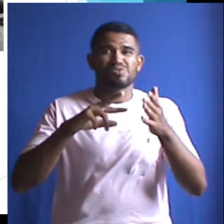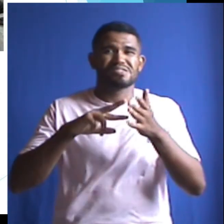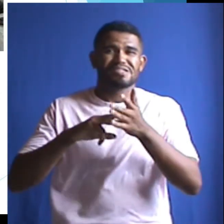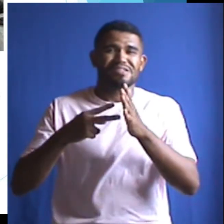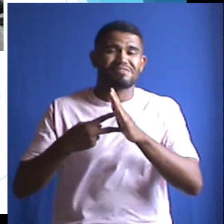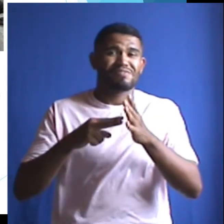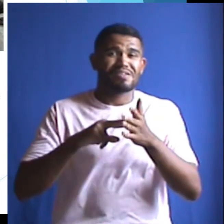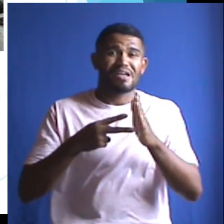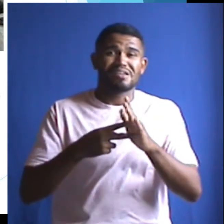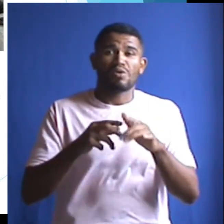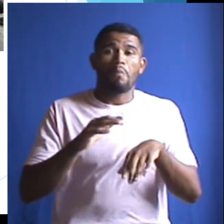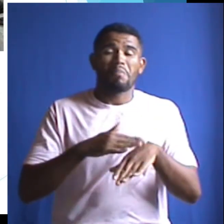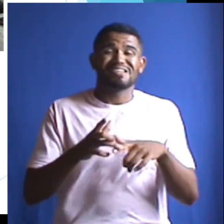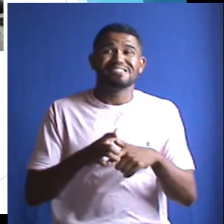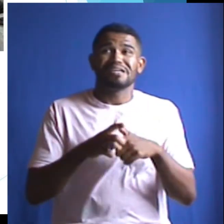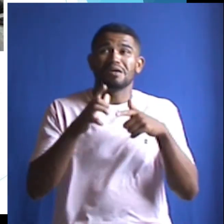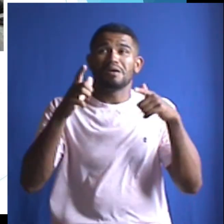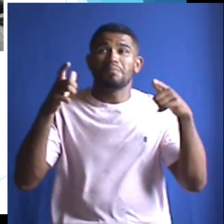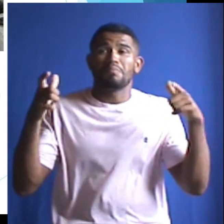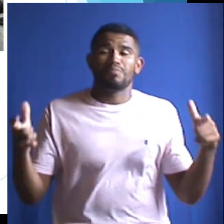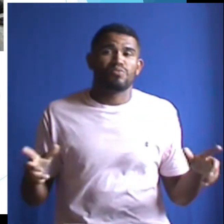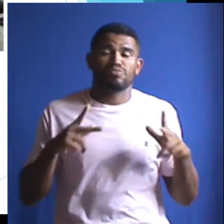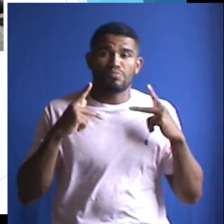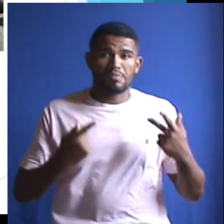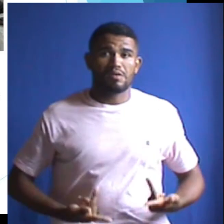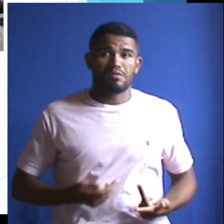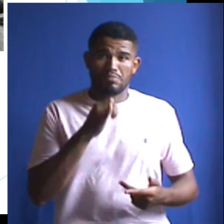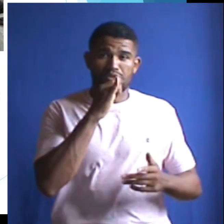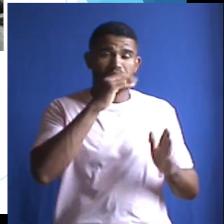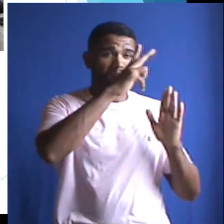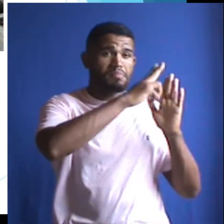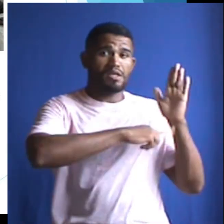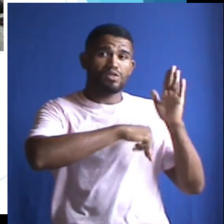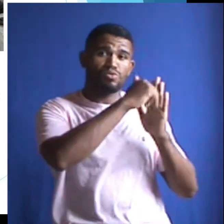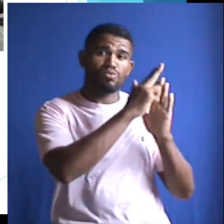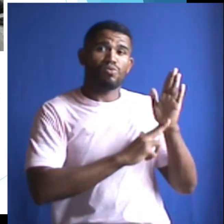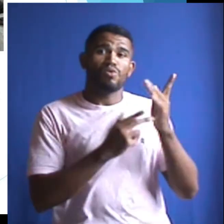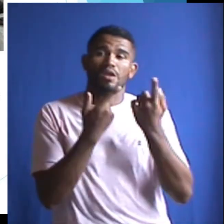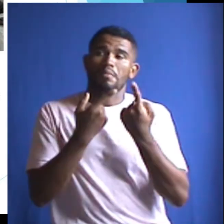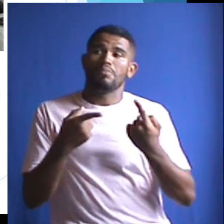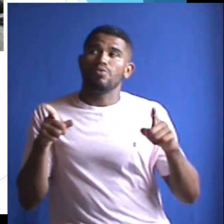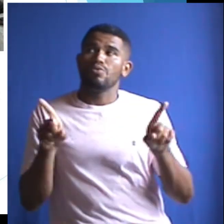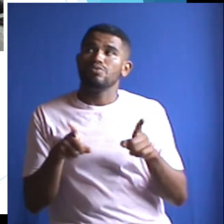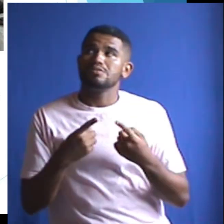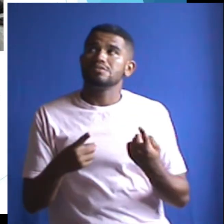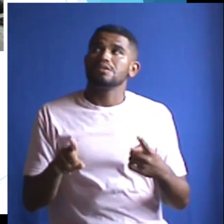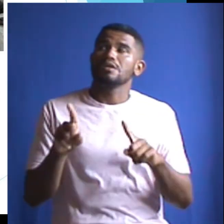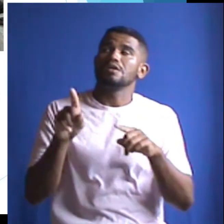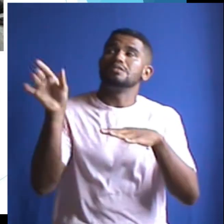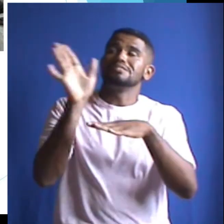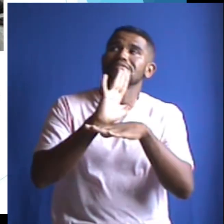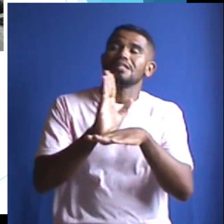envolve significação, que pode ser humano. Por exemplo, a pintura é uma linguagem, a música é uma